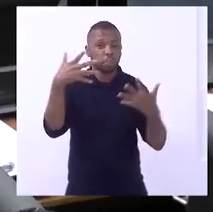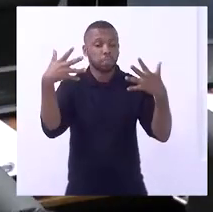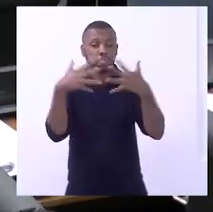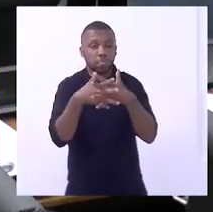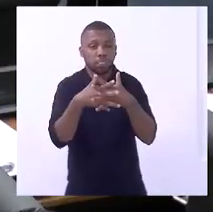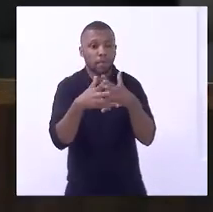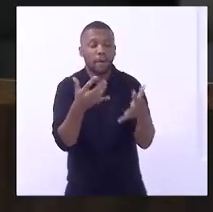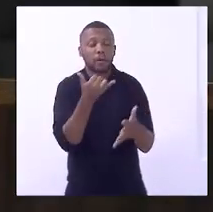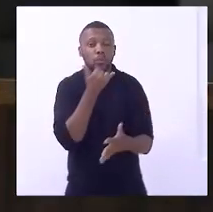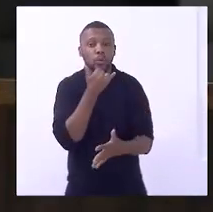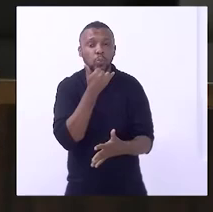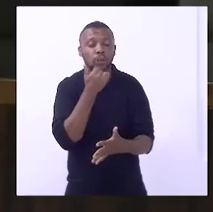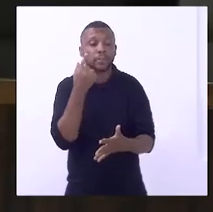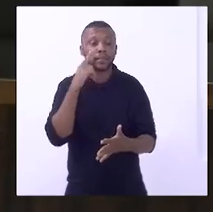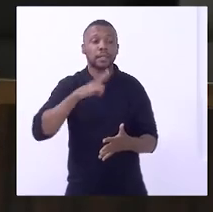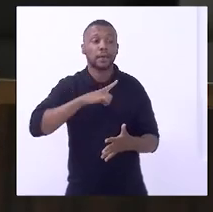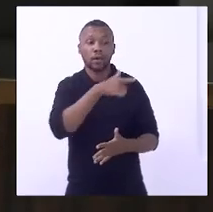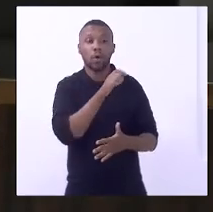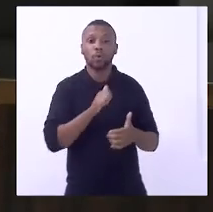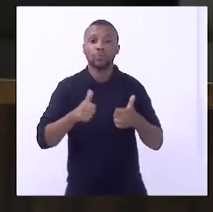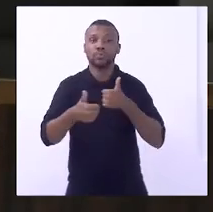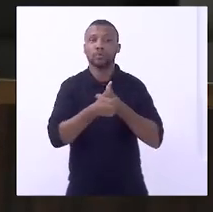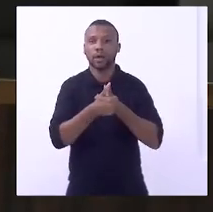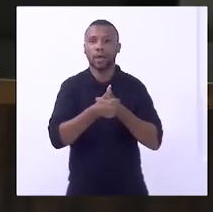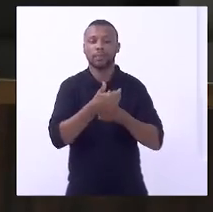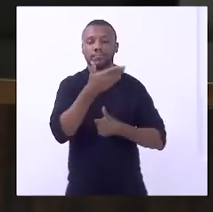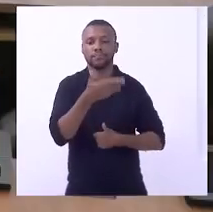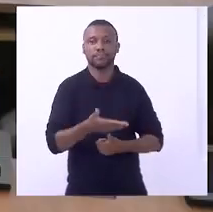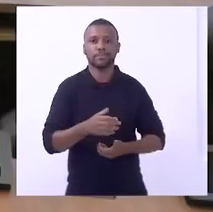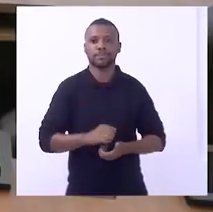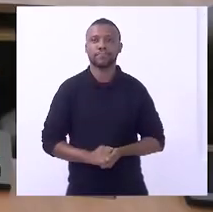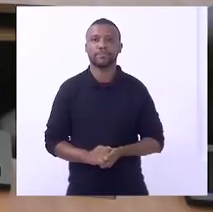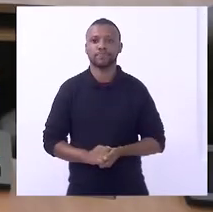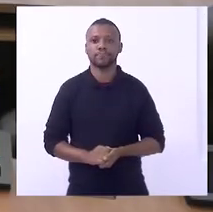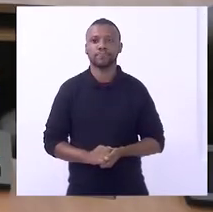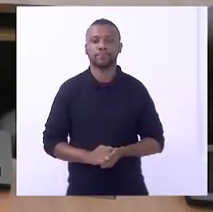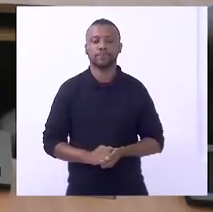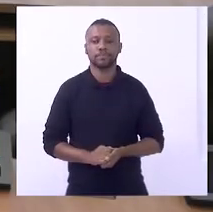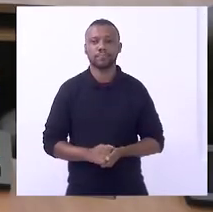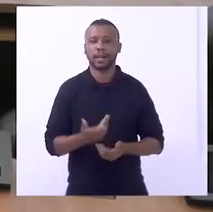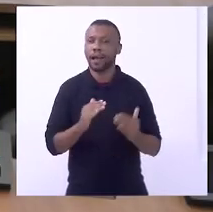Perdão, está aqui o titular. Malhapão. Favorável, senhor